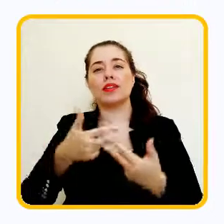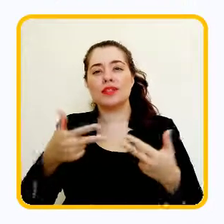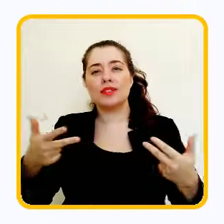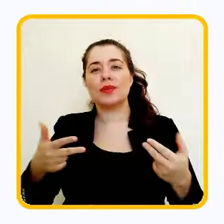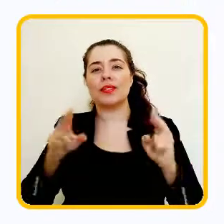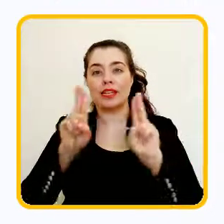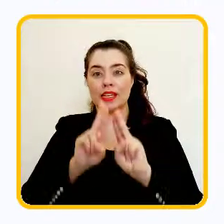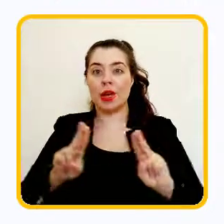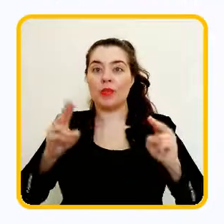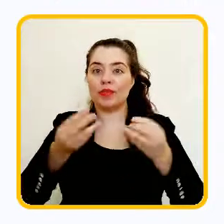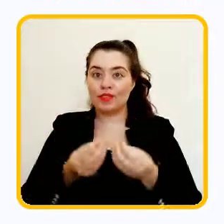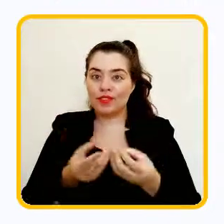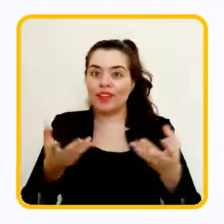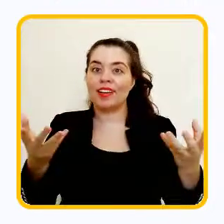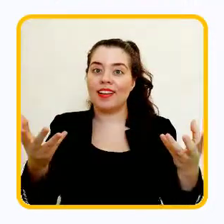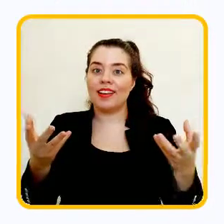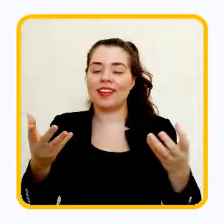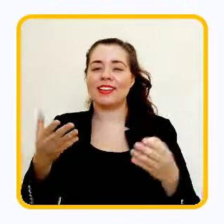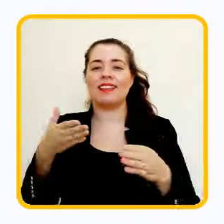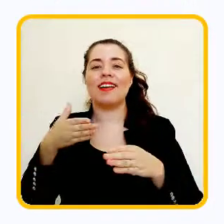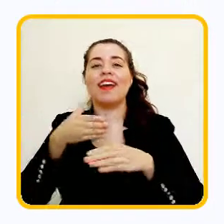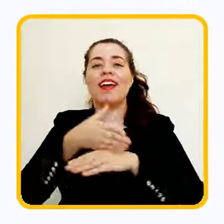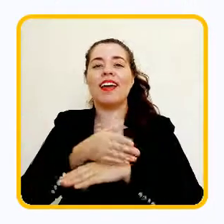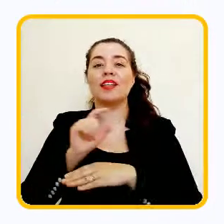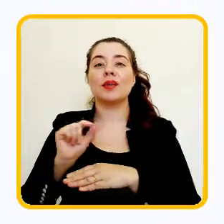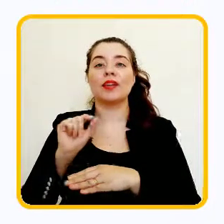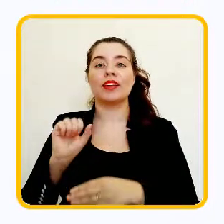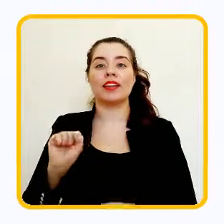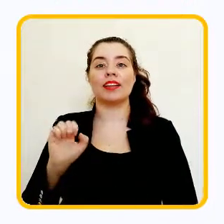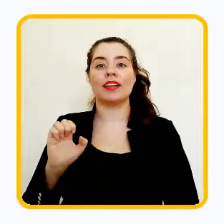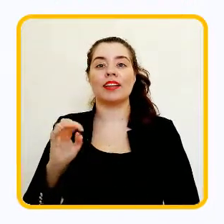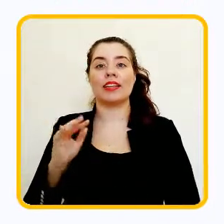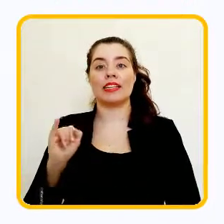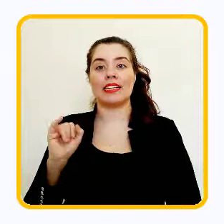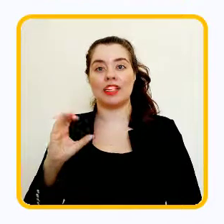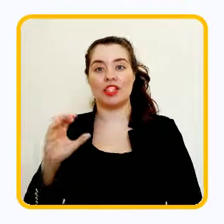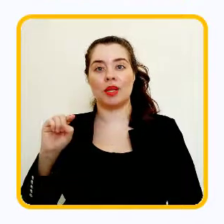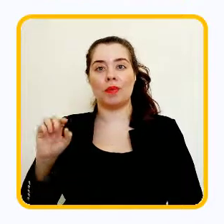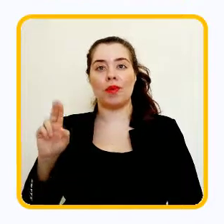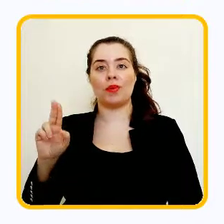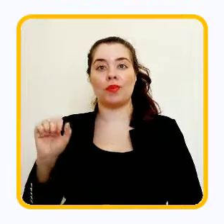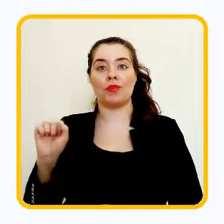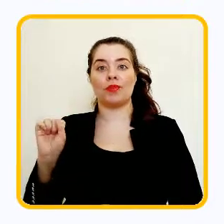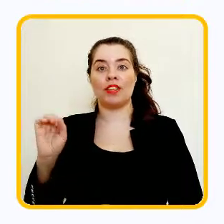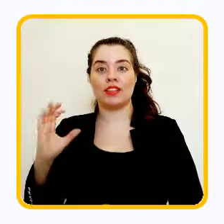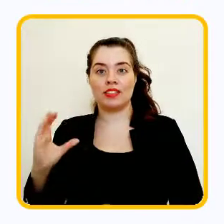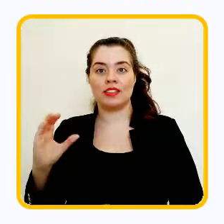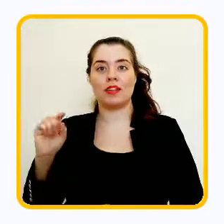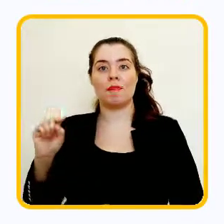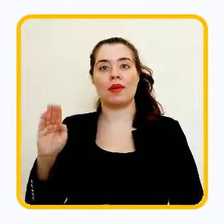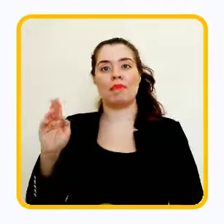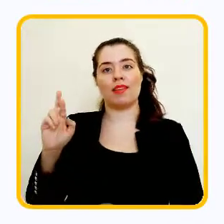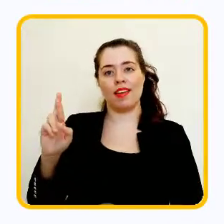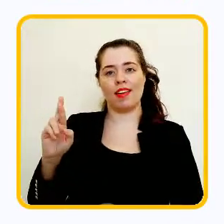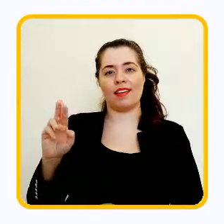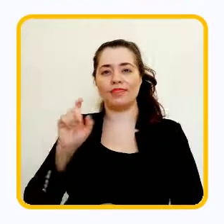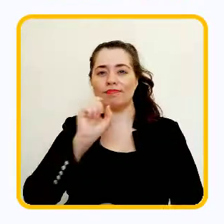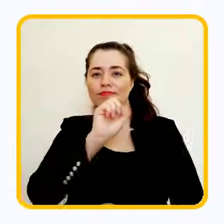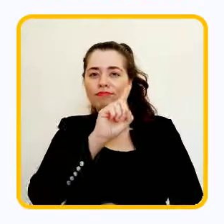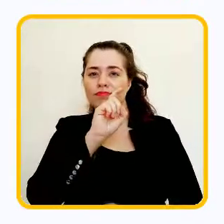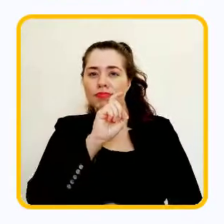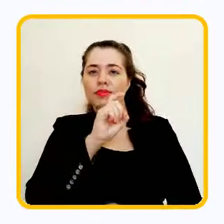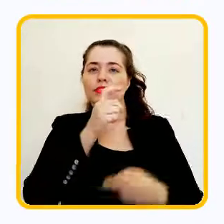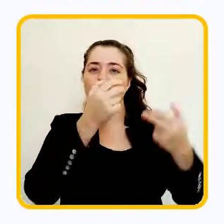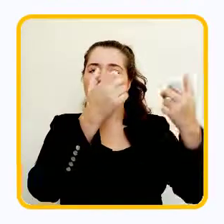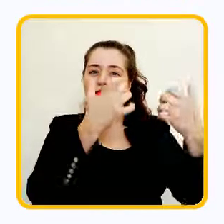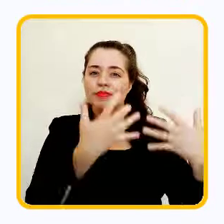Para conhecer mais sobre as outras ferramentas e serviços disponíveis em nossa universidade, acesse o site cetic.ufsc.br e